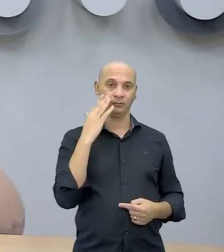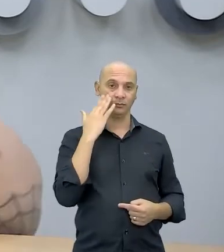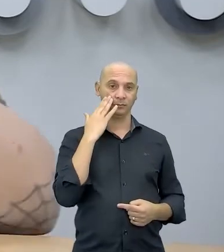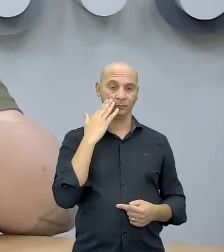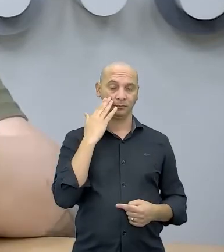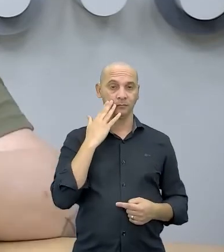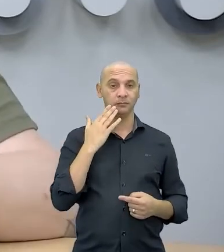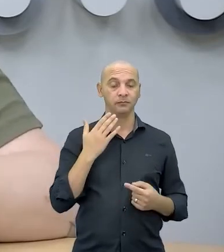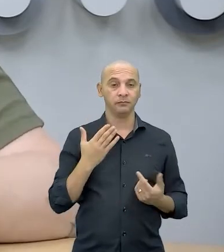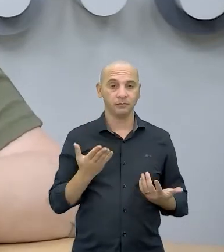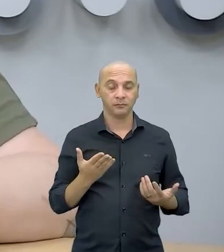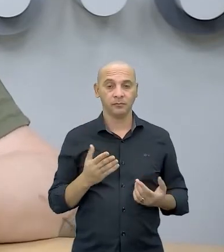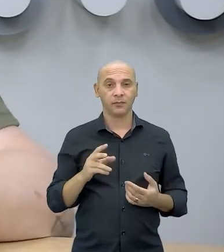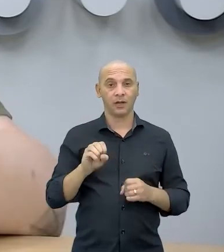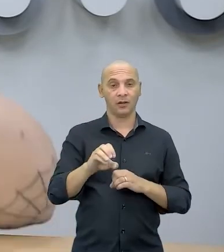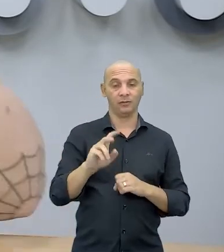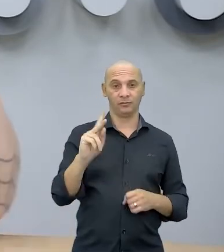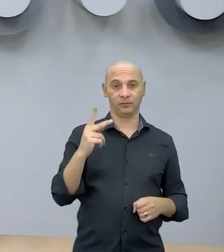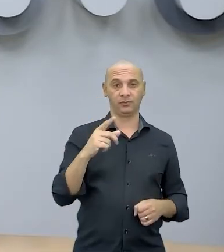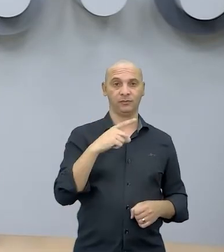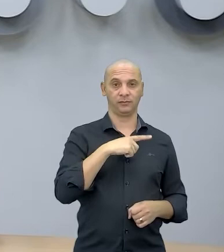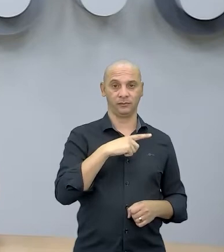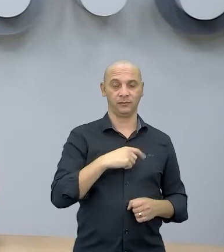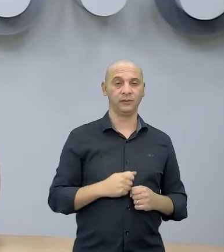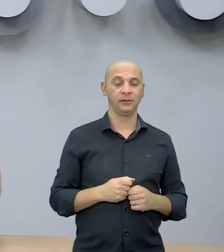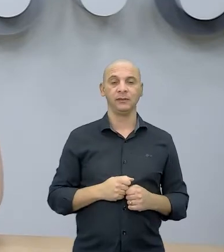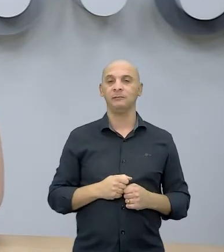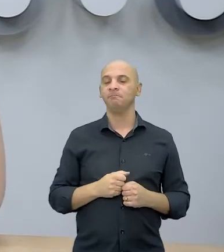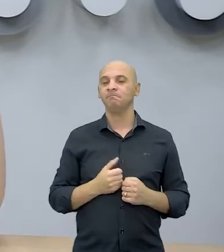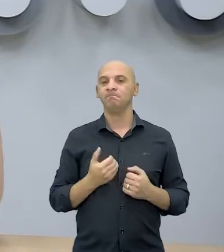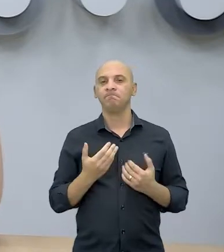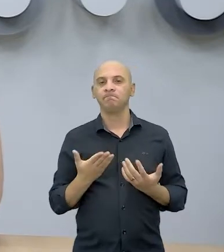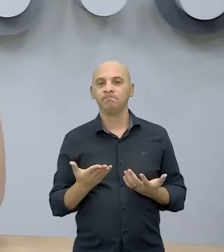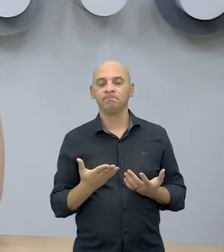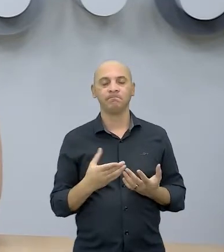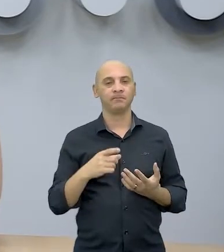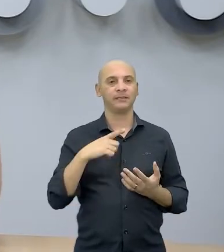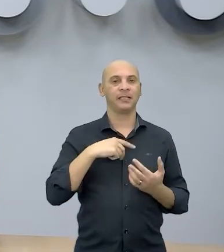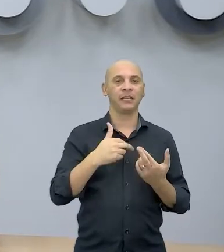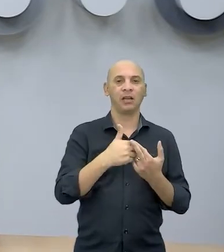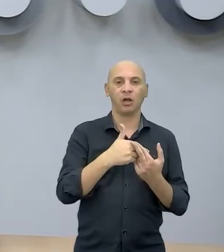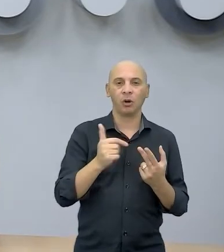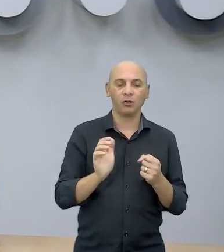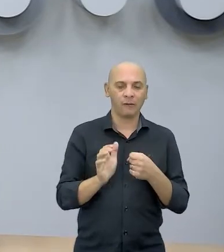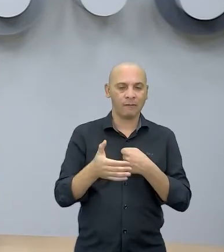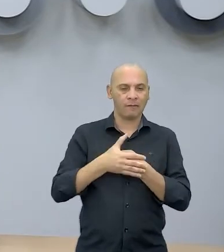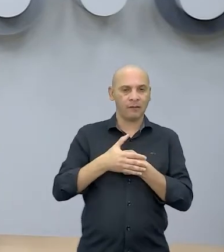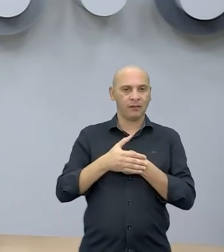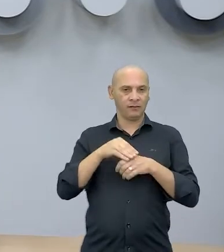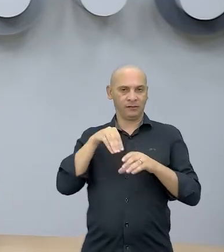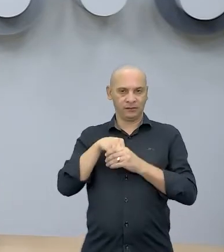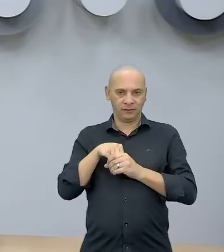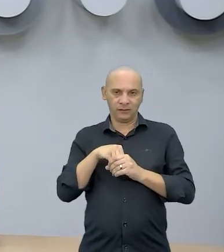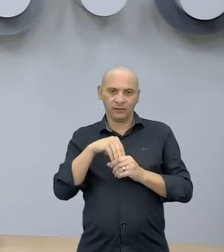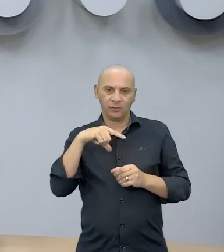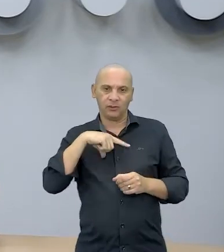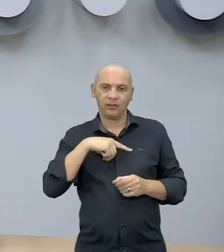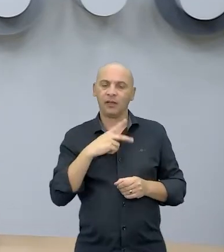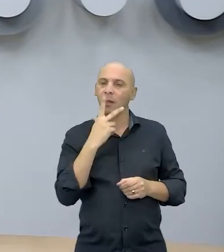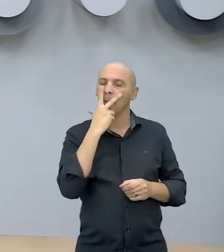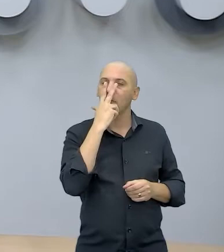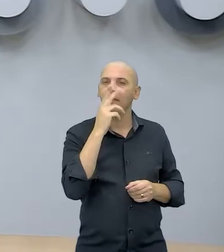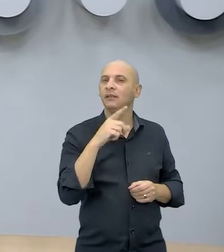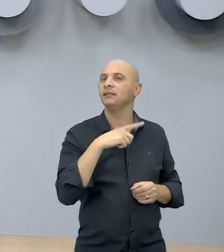aparece muito nas aulas de história. A ideia de que haveria uma certa mão invisível do mercado, uma espécie de entidade,